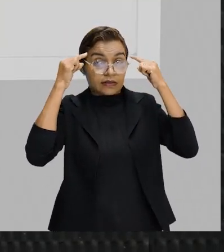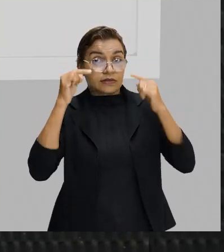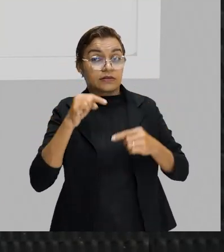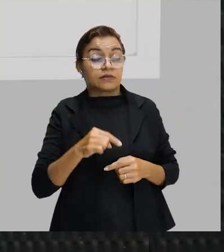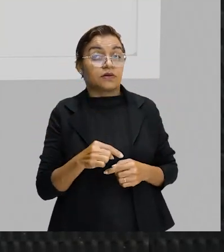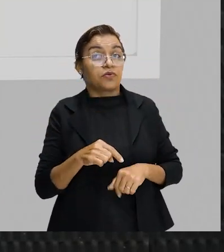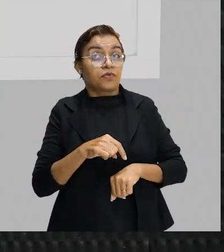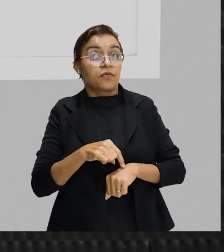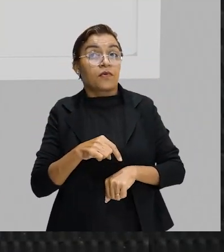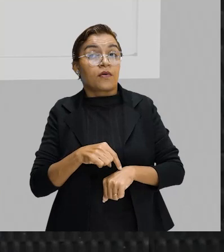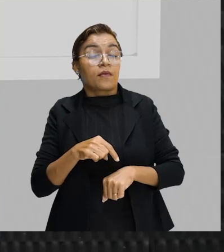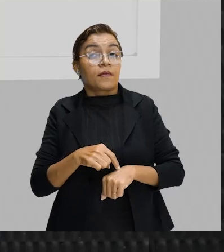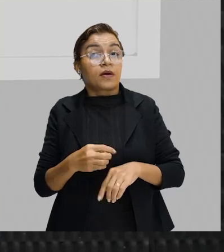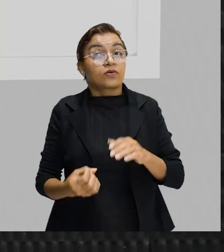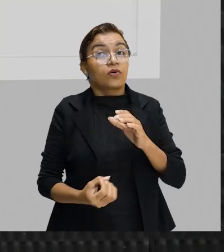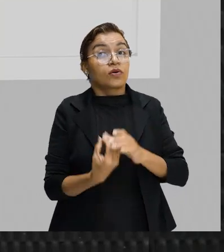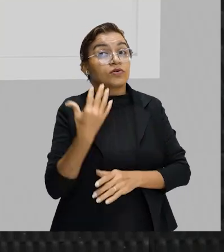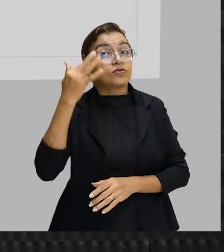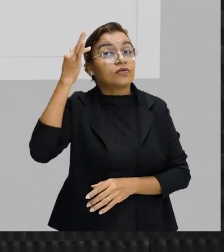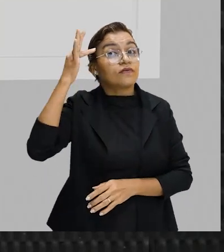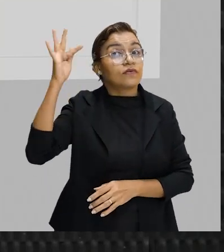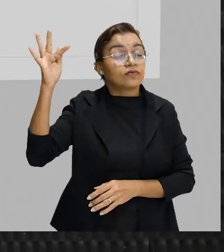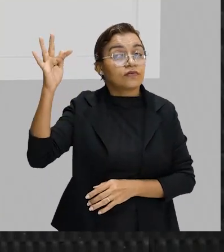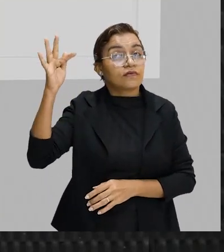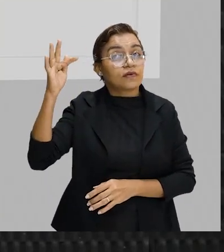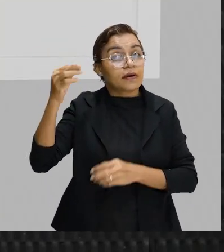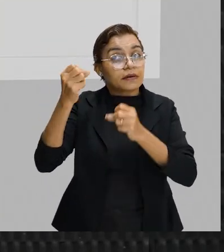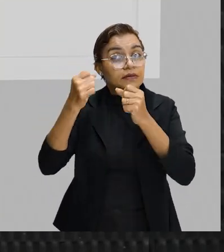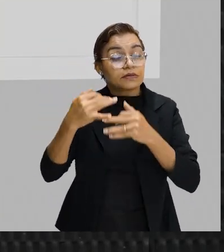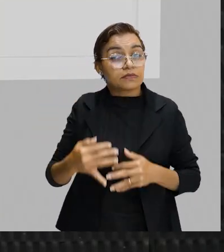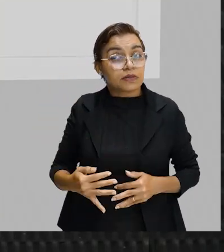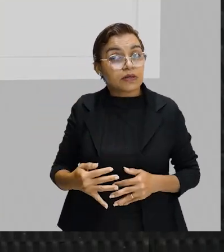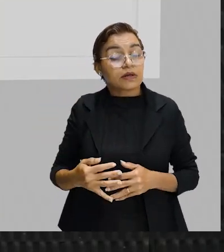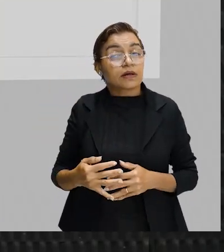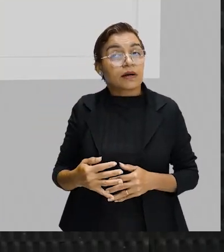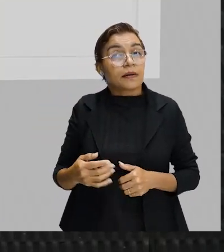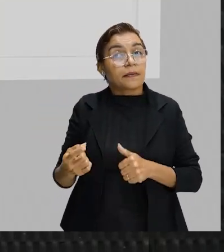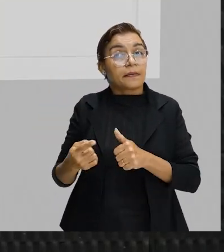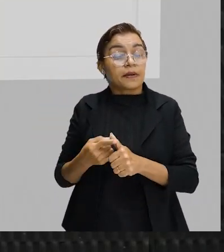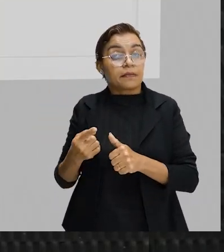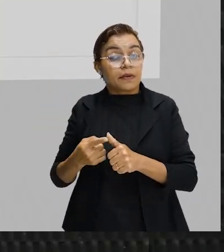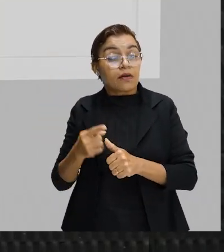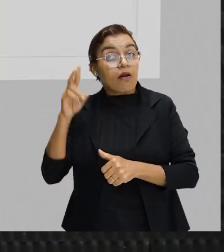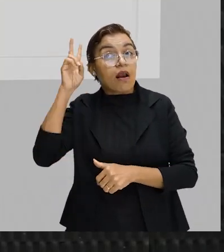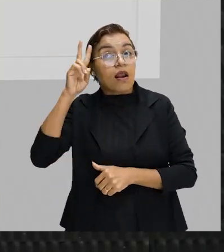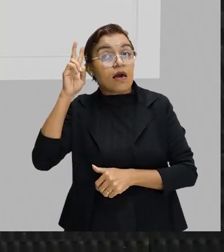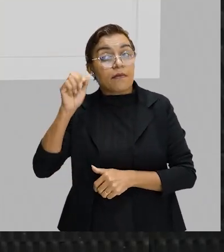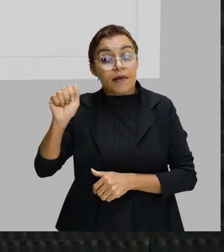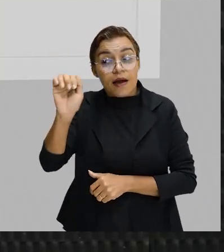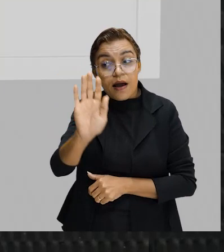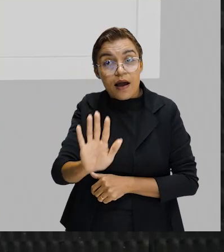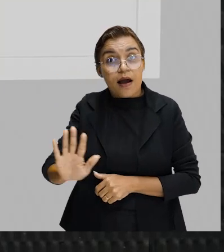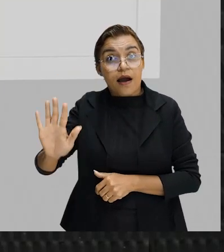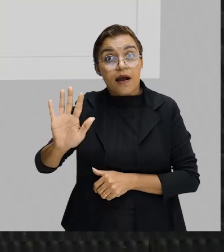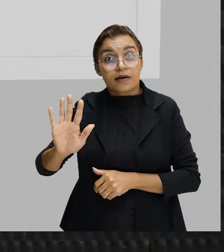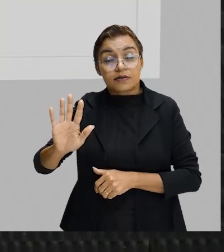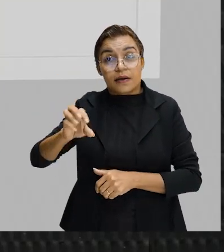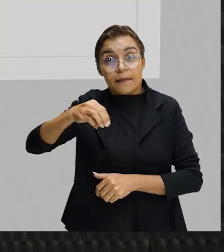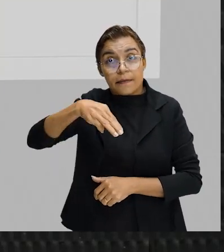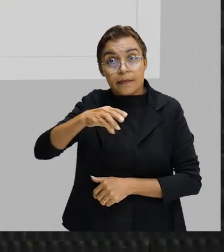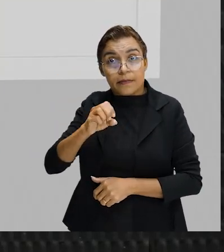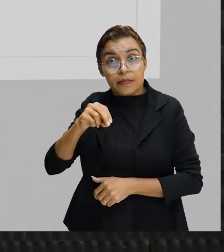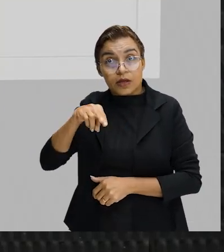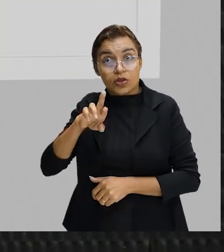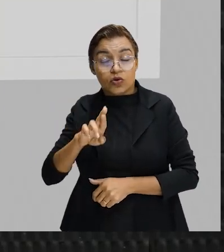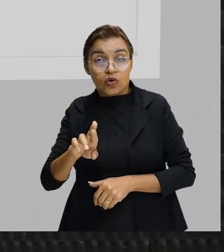quando você fala nas origens da filosofia, você precisa se reportar primeiro à Ásia Menor, mas lembrar que ela tem a cultura